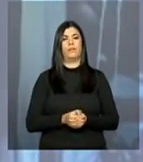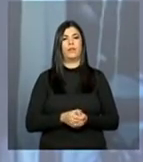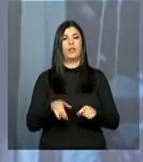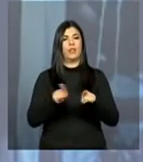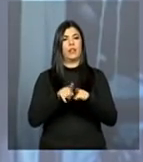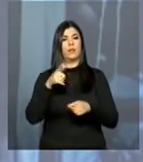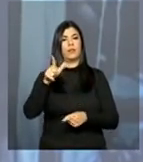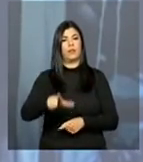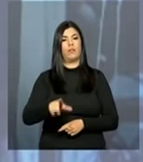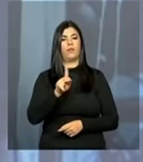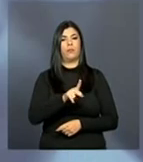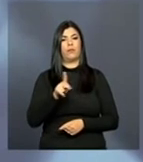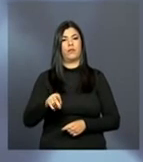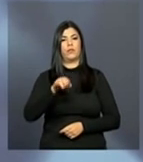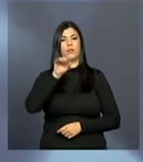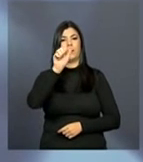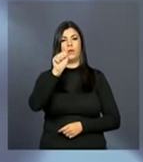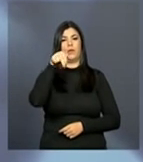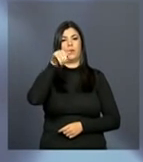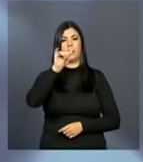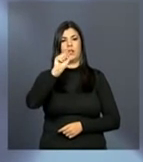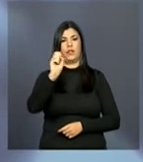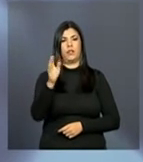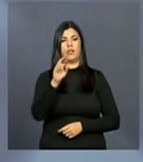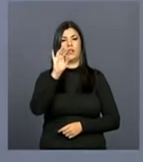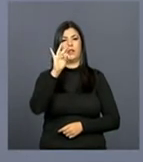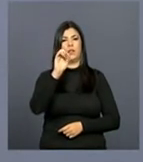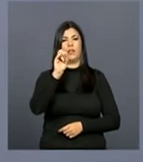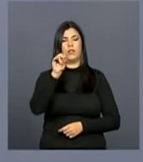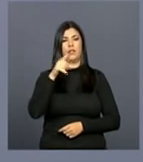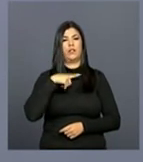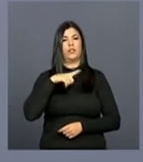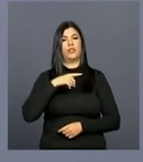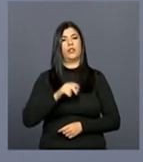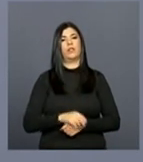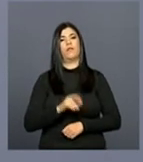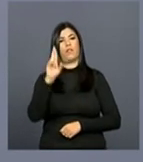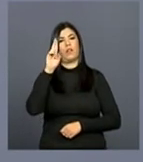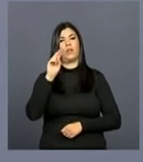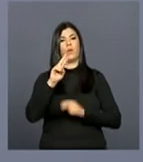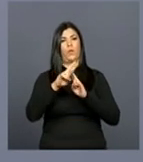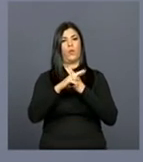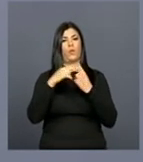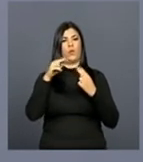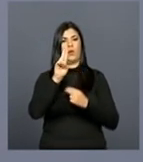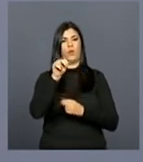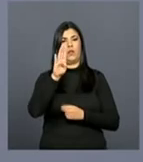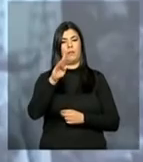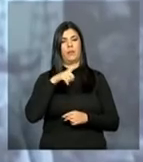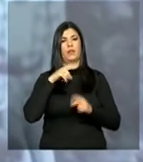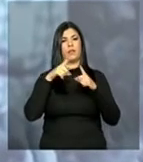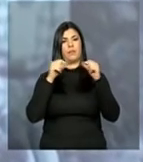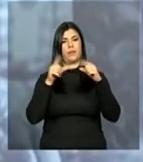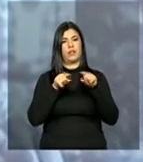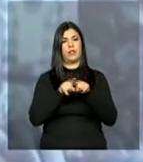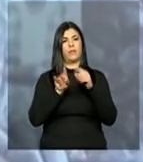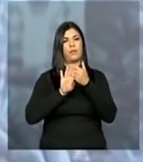Anízio Teixeira reitor da Universidade de Brasília afastado do cargo pelo regime militar em